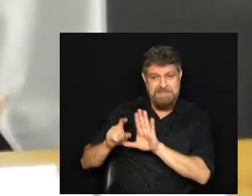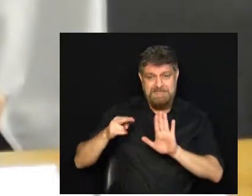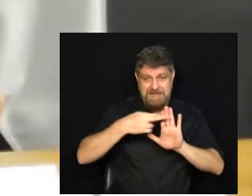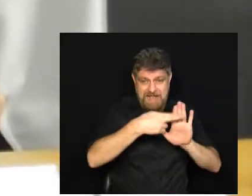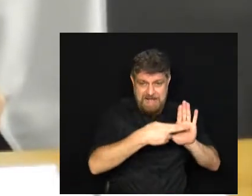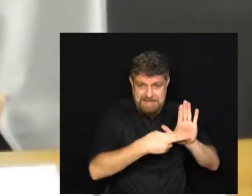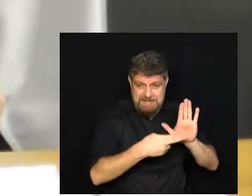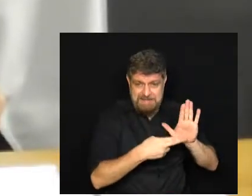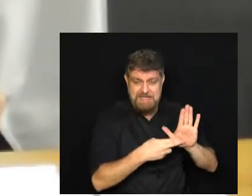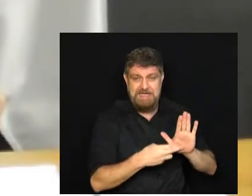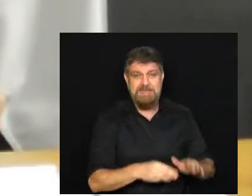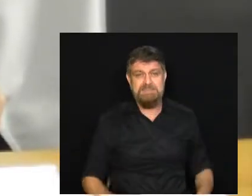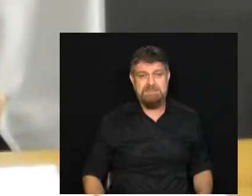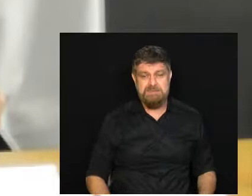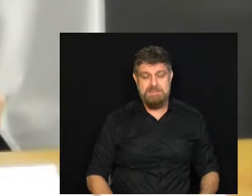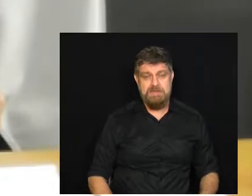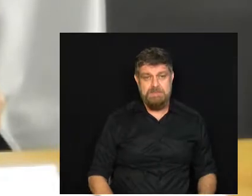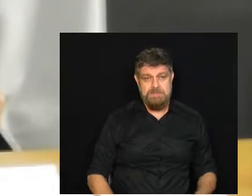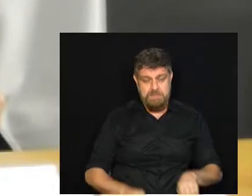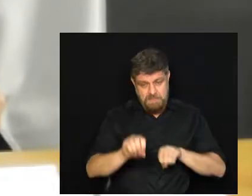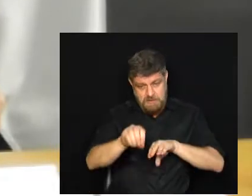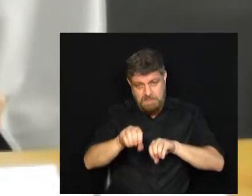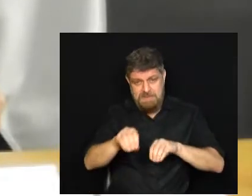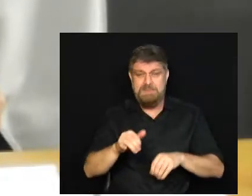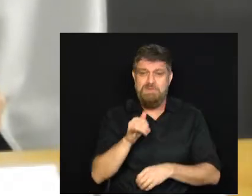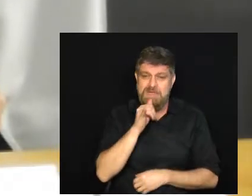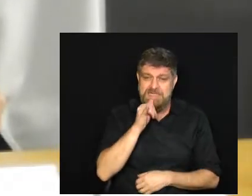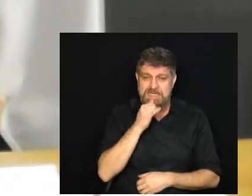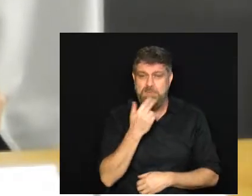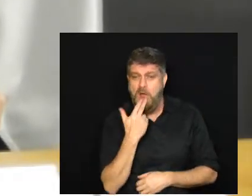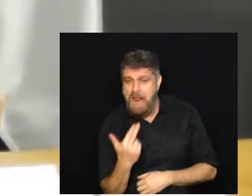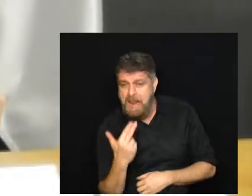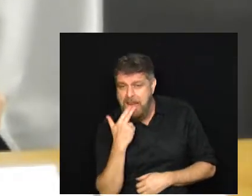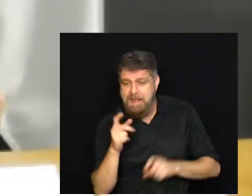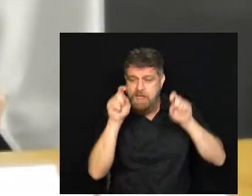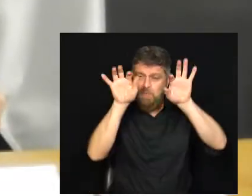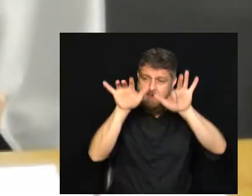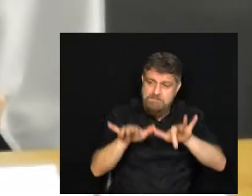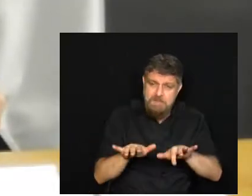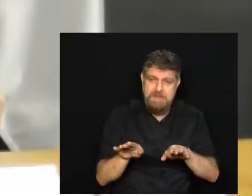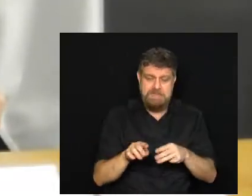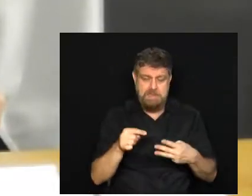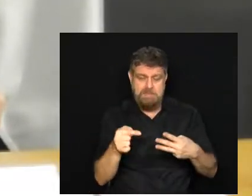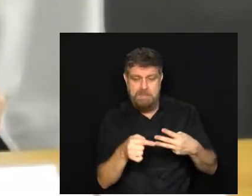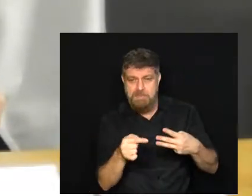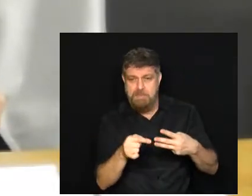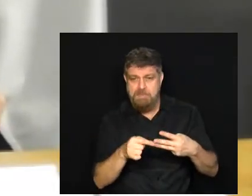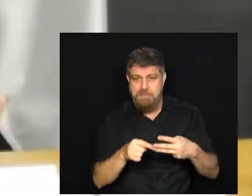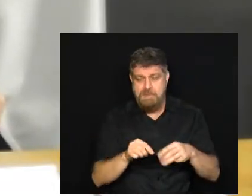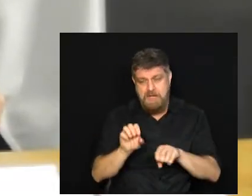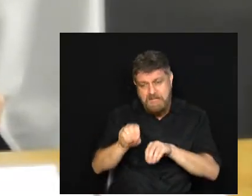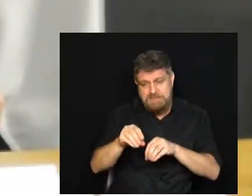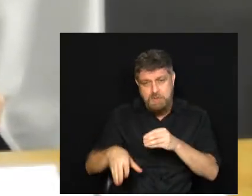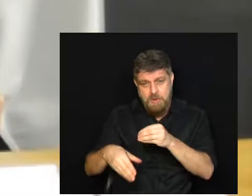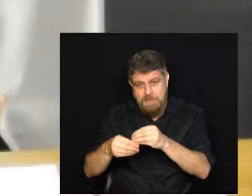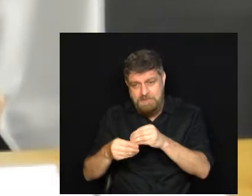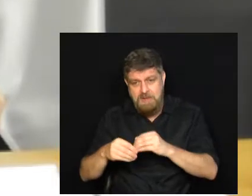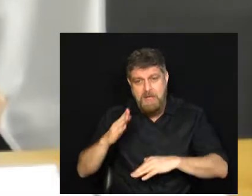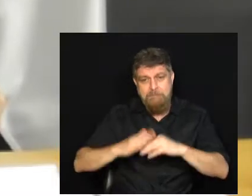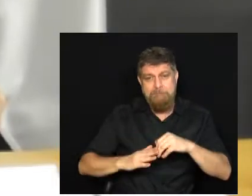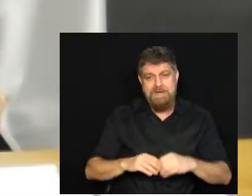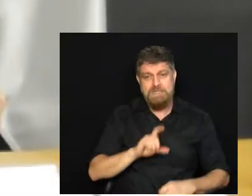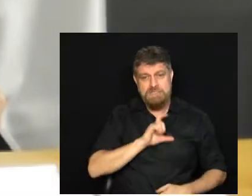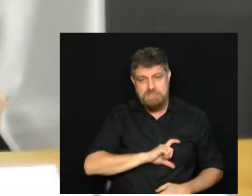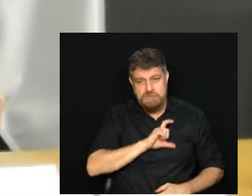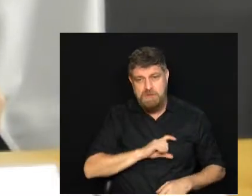pelos órgãos estatais de educação, tais como idiomas, informática, formação complementar, aulas práticas de autoescola, artes